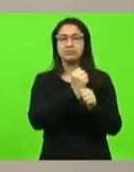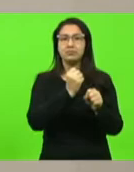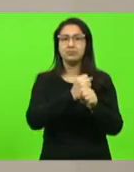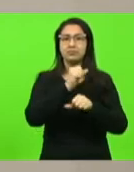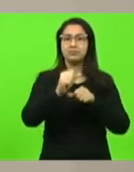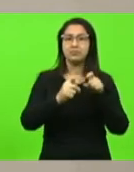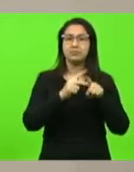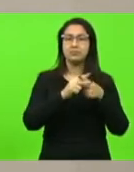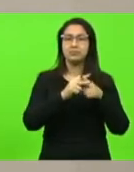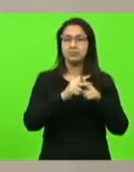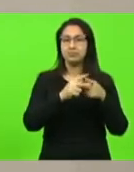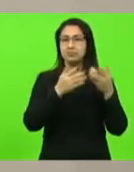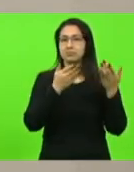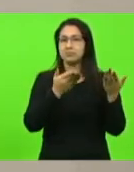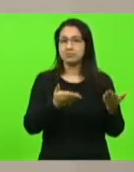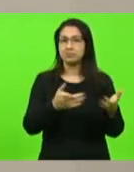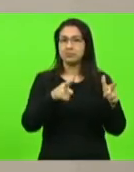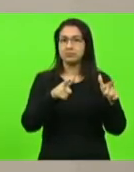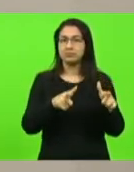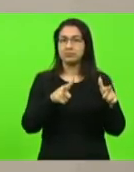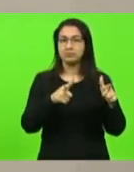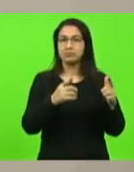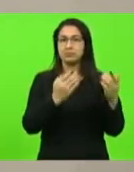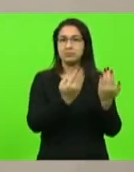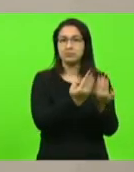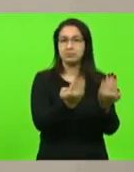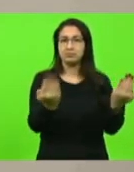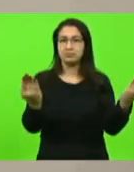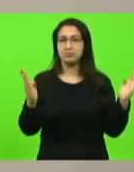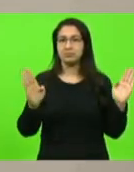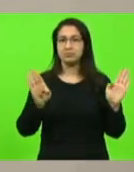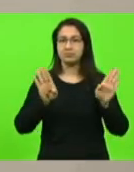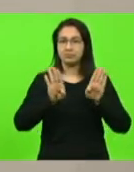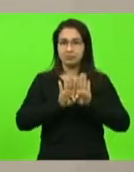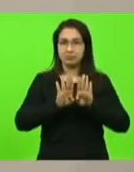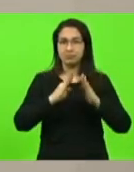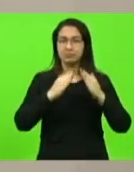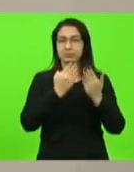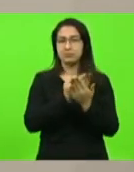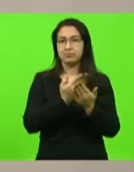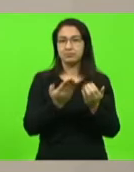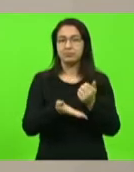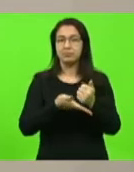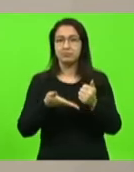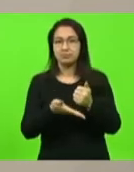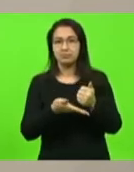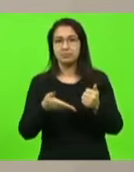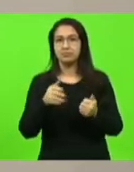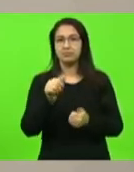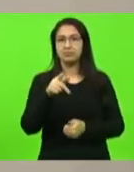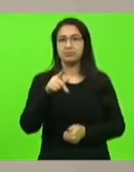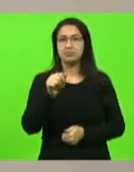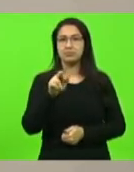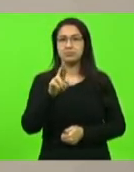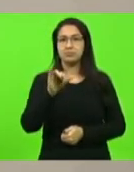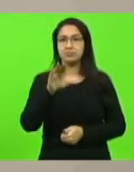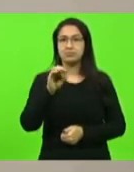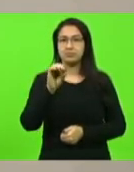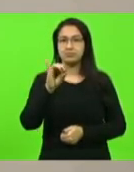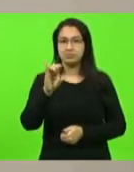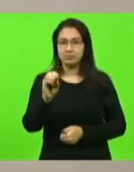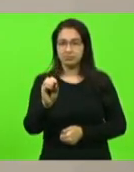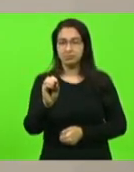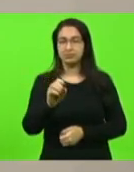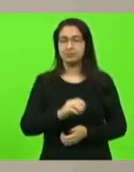da readequação do muro e passeios na Escola de Educação Básica Aparício Júlio Farrap. Em